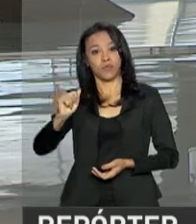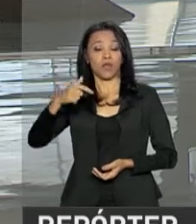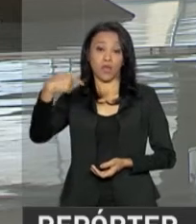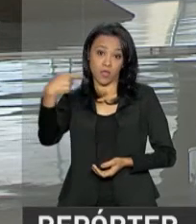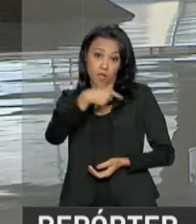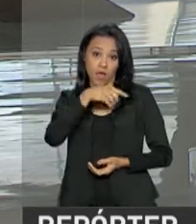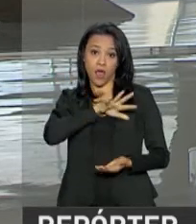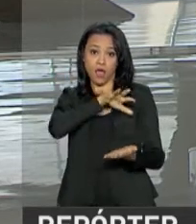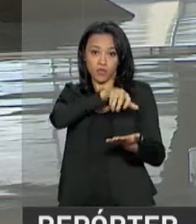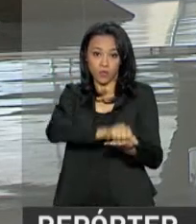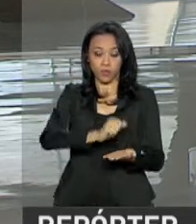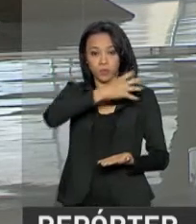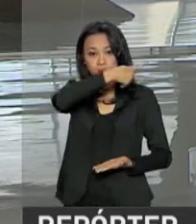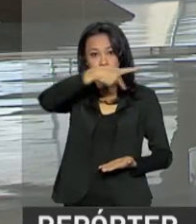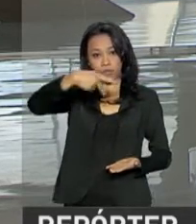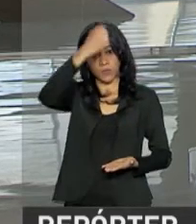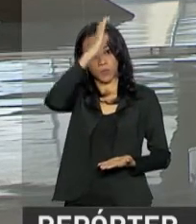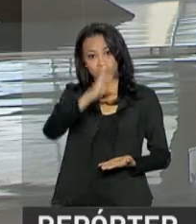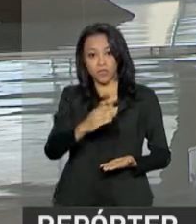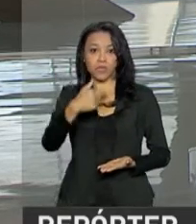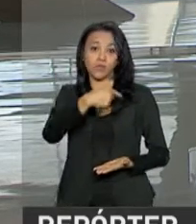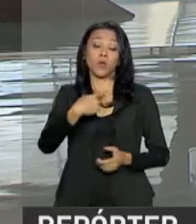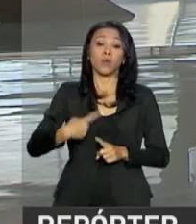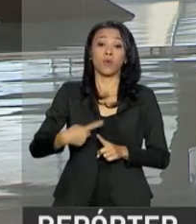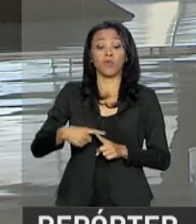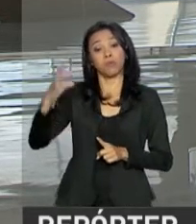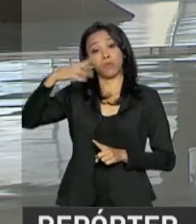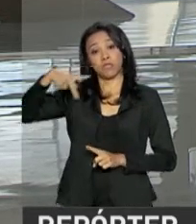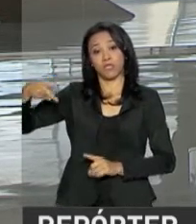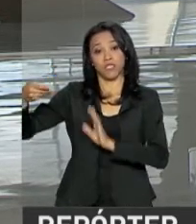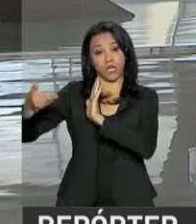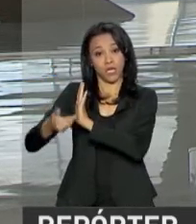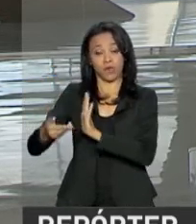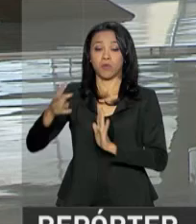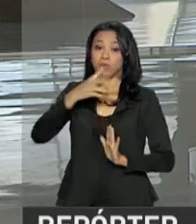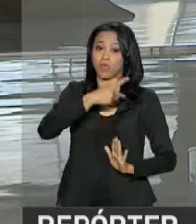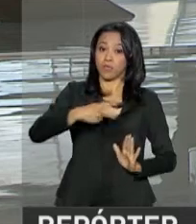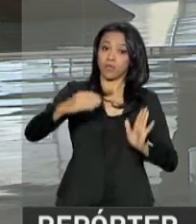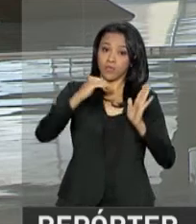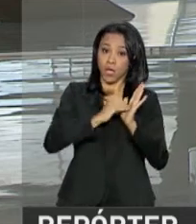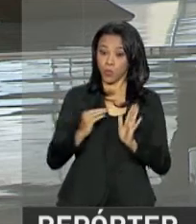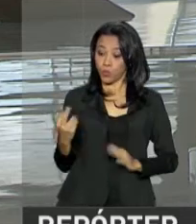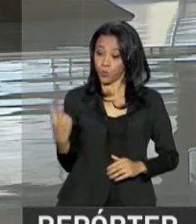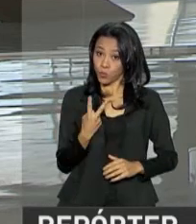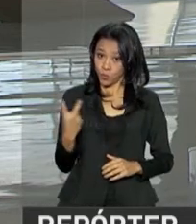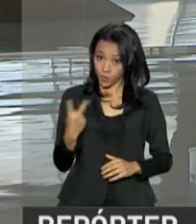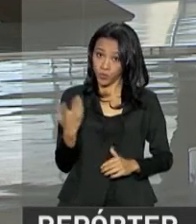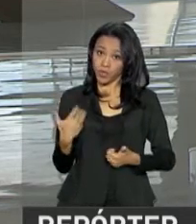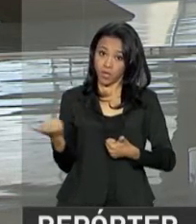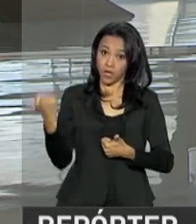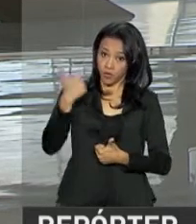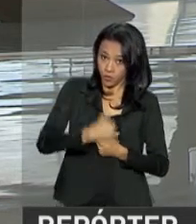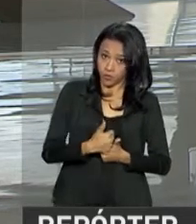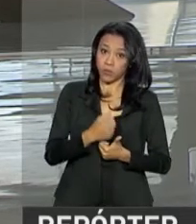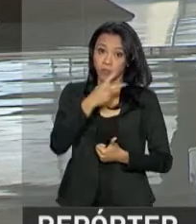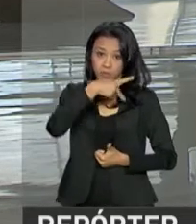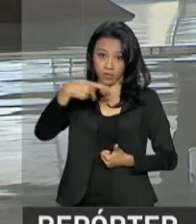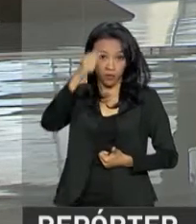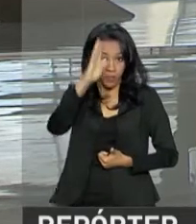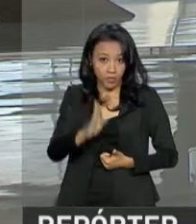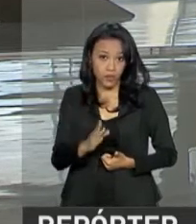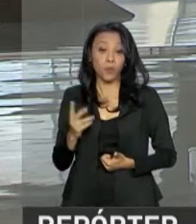ministra assumiu a presidência da república porque os presidentes da câmara e do senado que são os dois próximos da linha sucessória